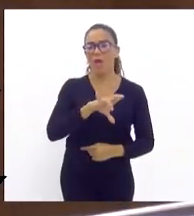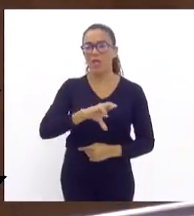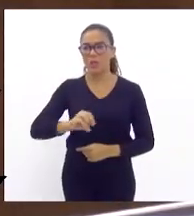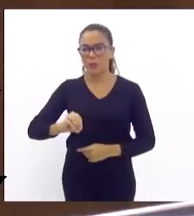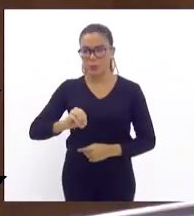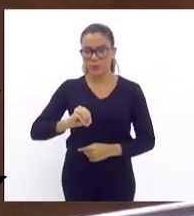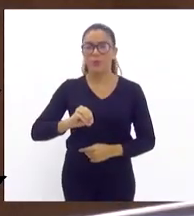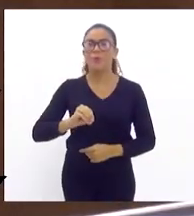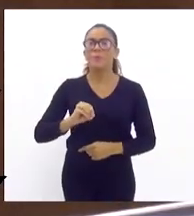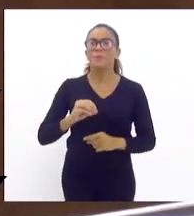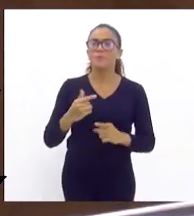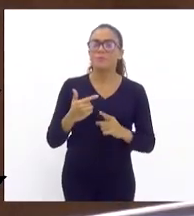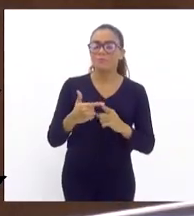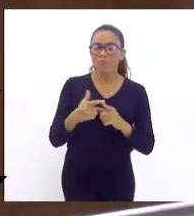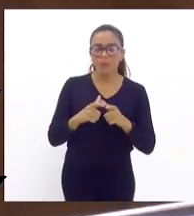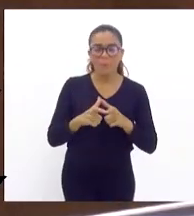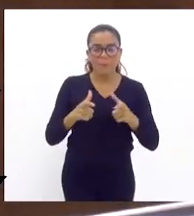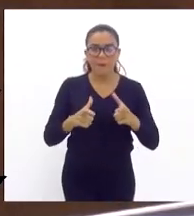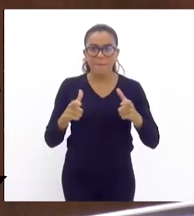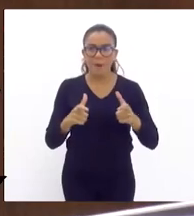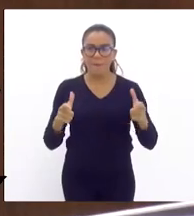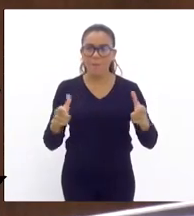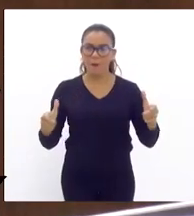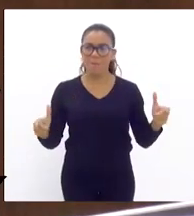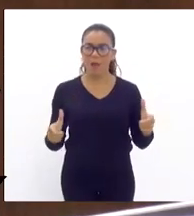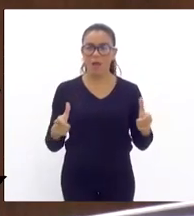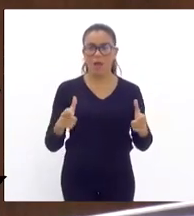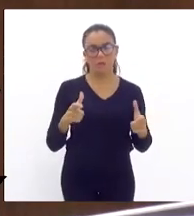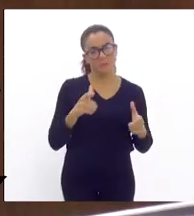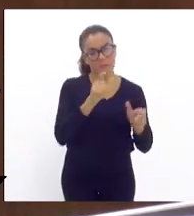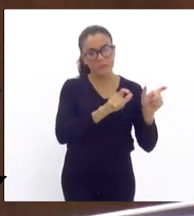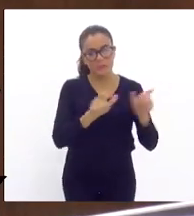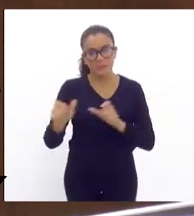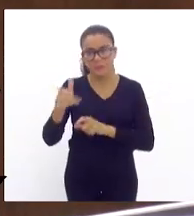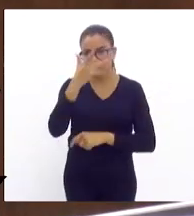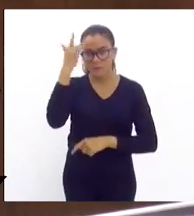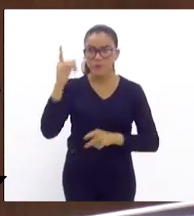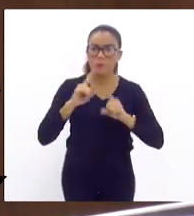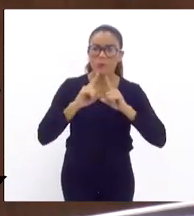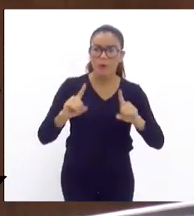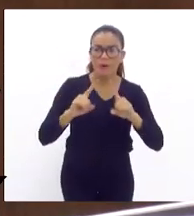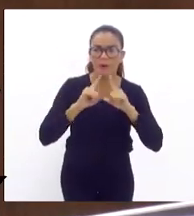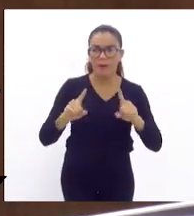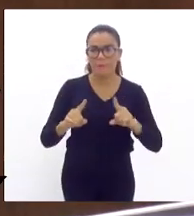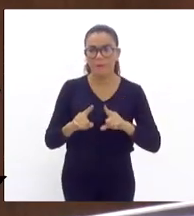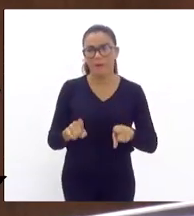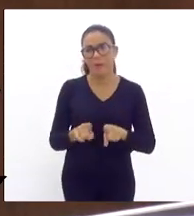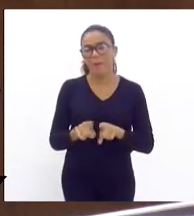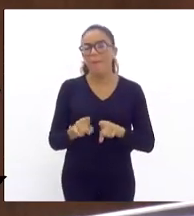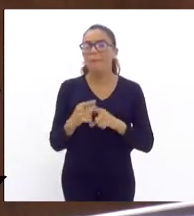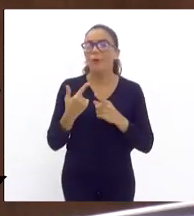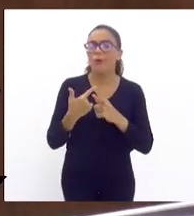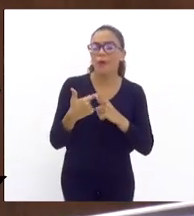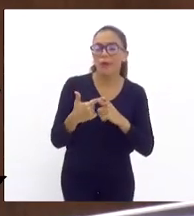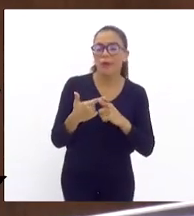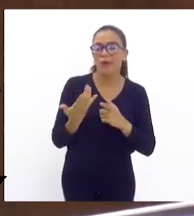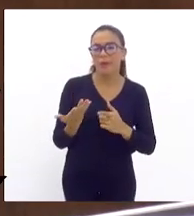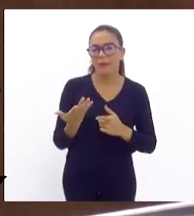aumento considerado. Até consigo entender, porque realmente a fatia que eles ficaram é uma